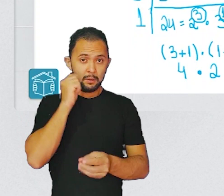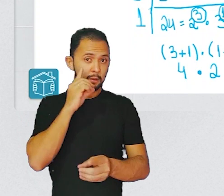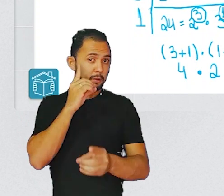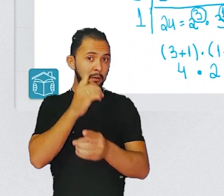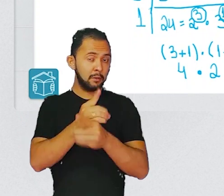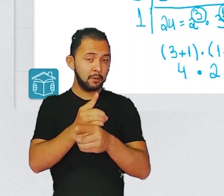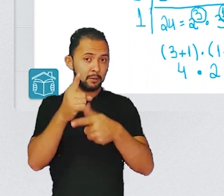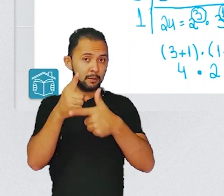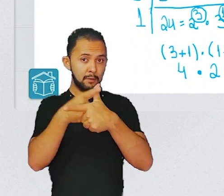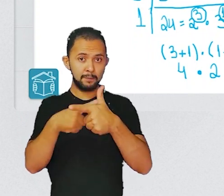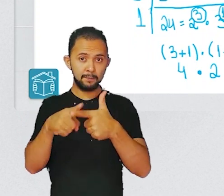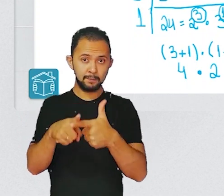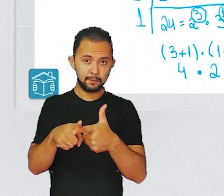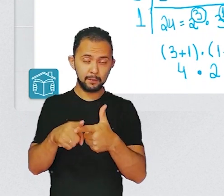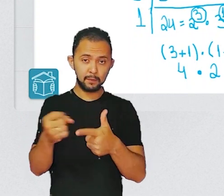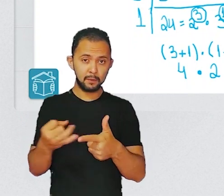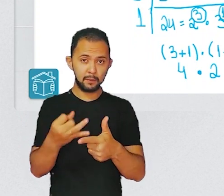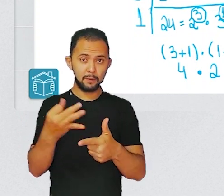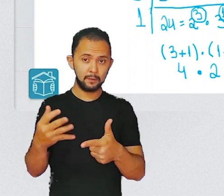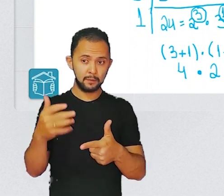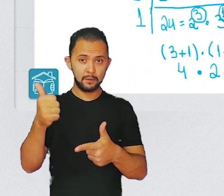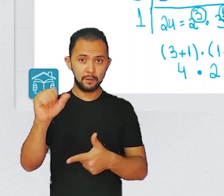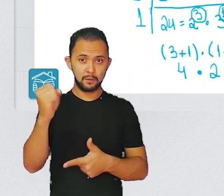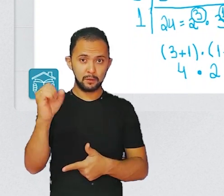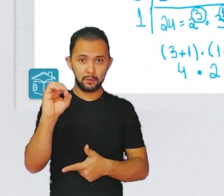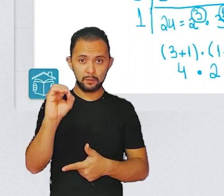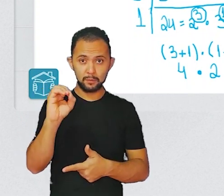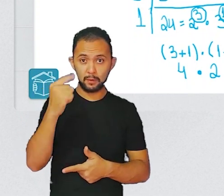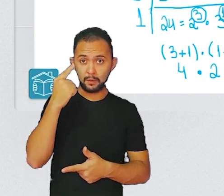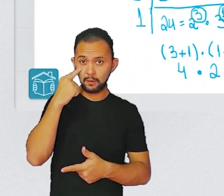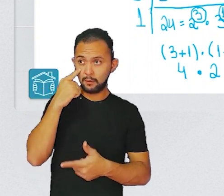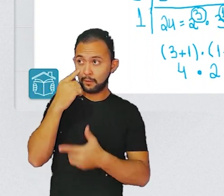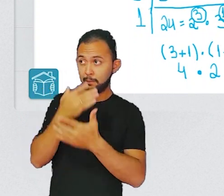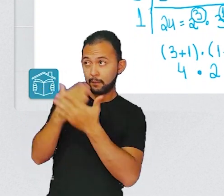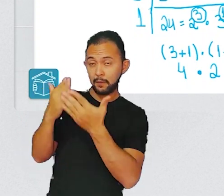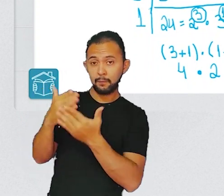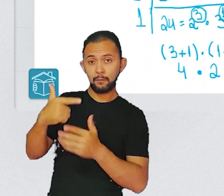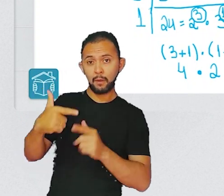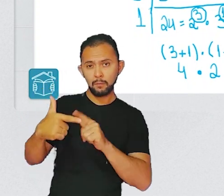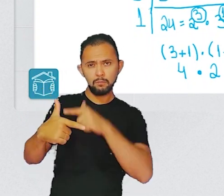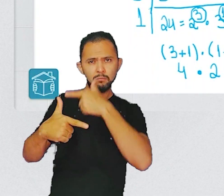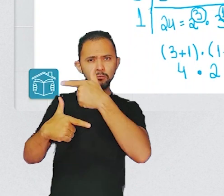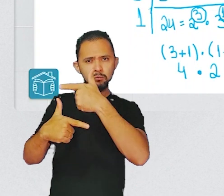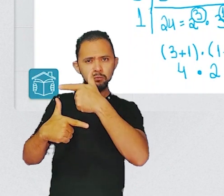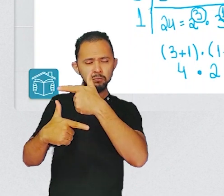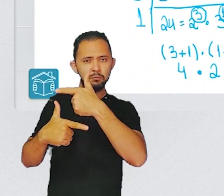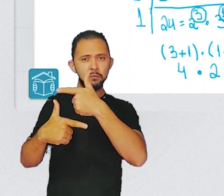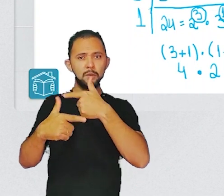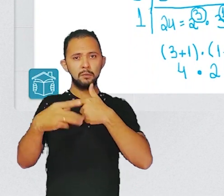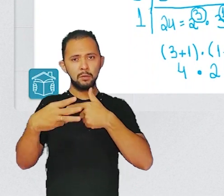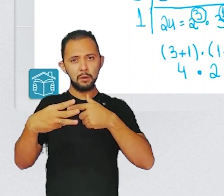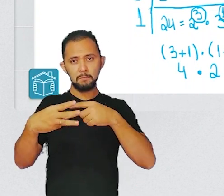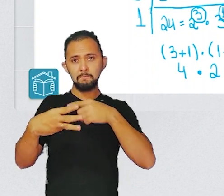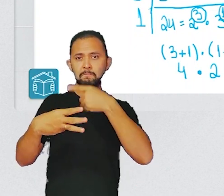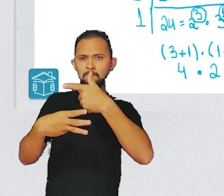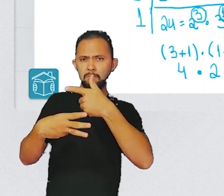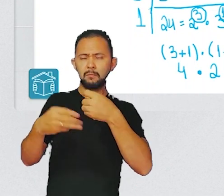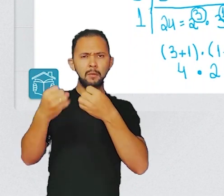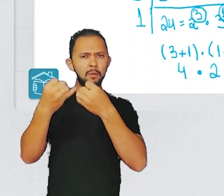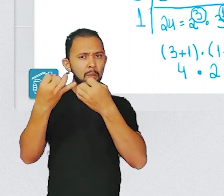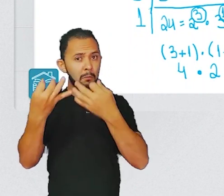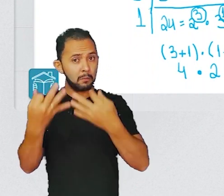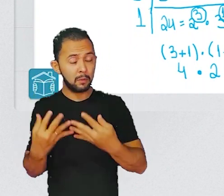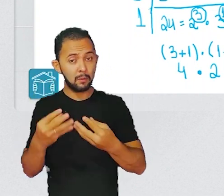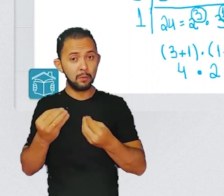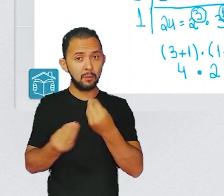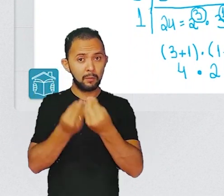quantos divisores o 180 tem? Simples. Olha para os expoentes de todos os números primos. Lembra